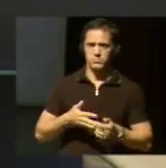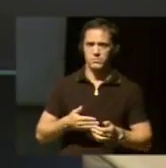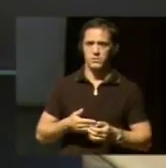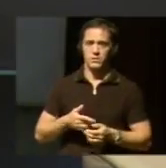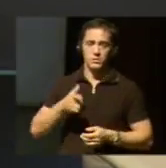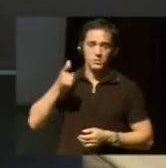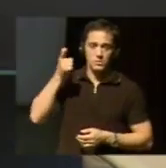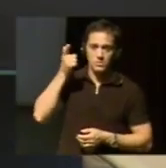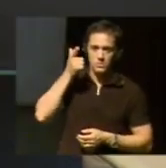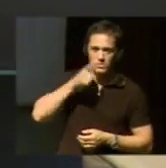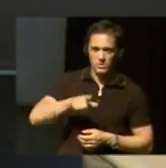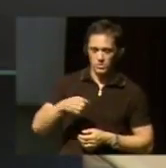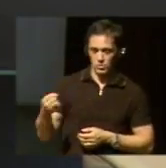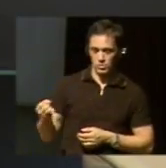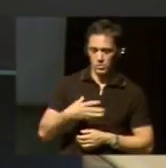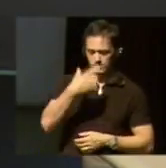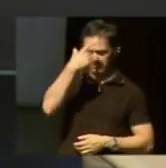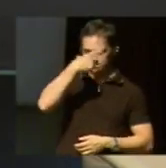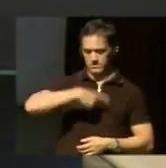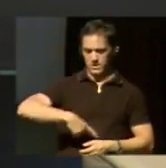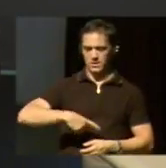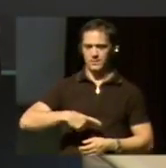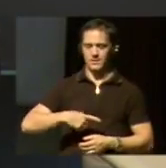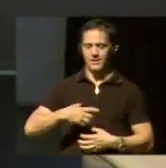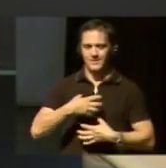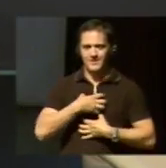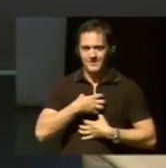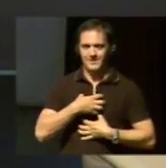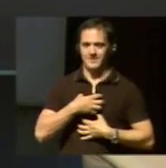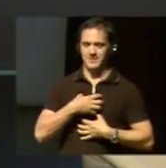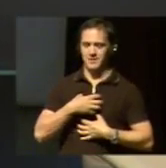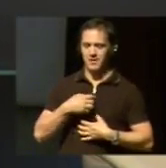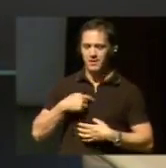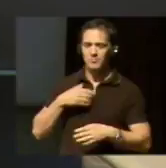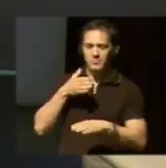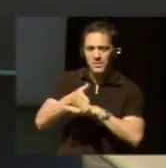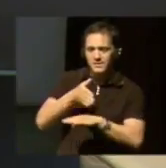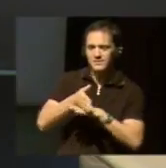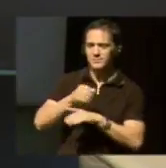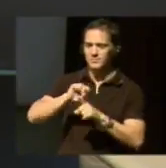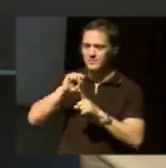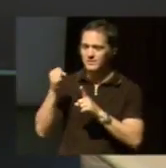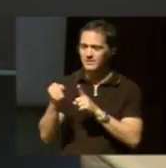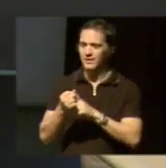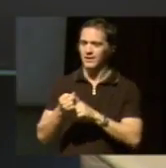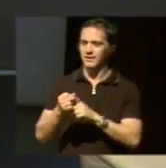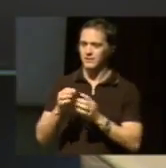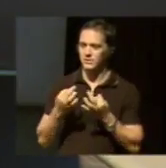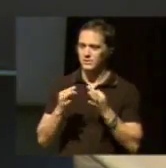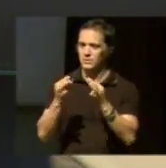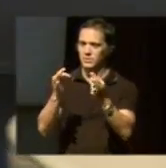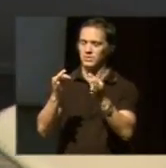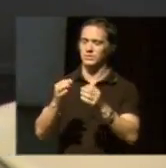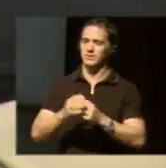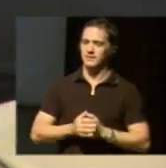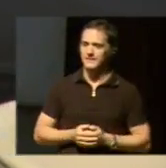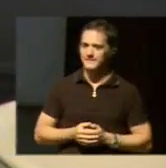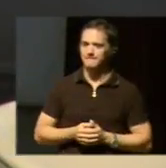ganhar nova imagem positiva quando se sentem que são parte desse novo mundo